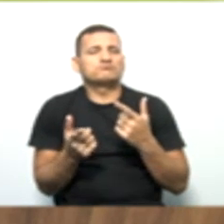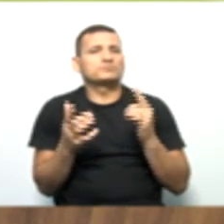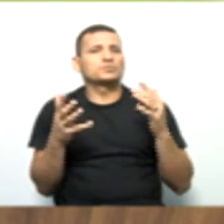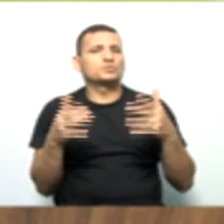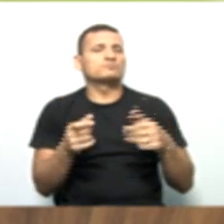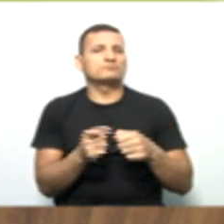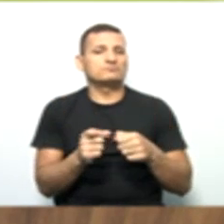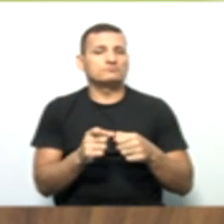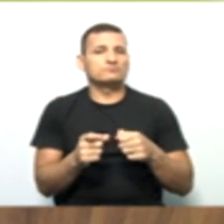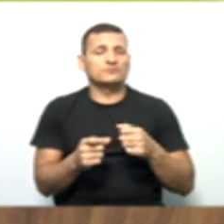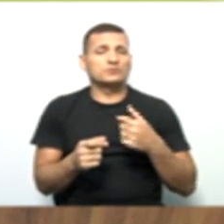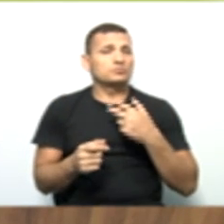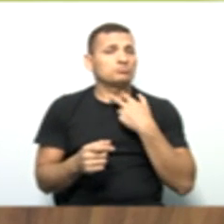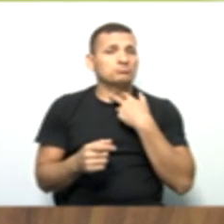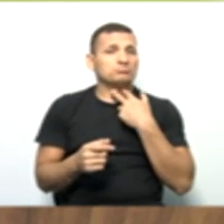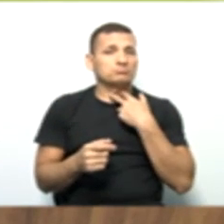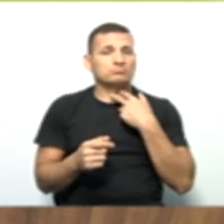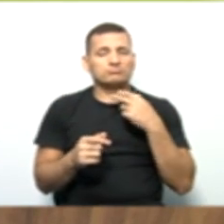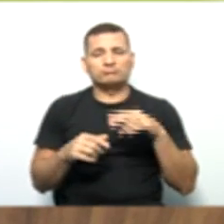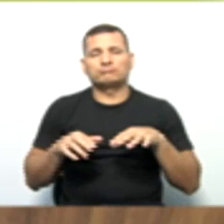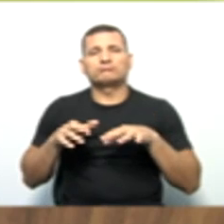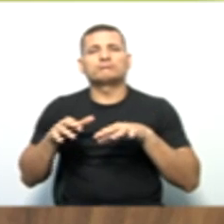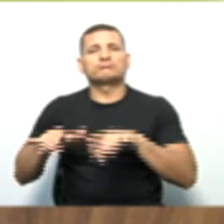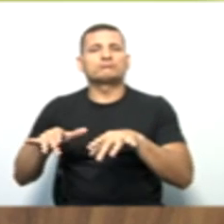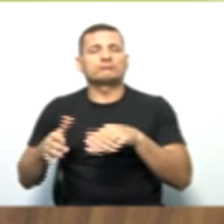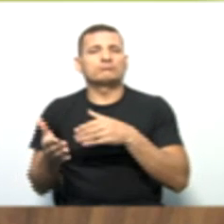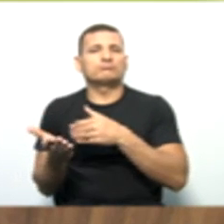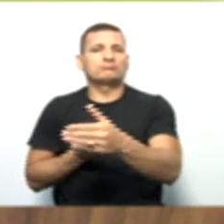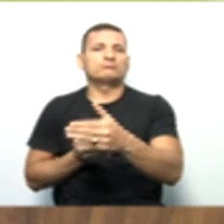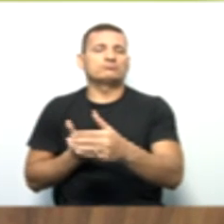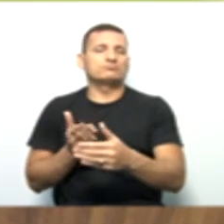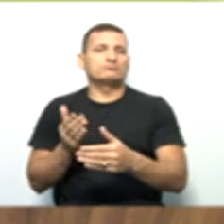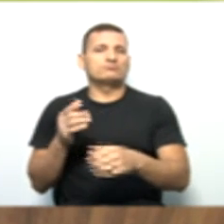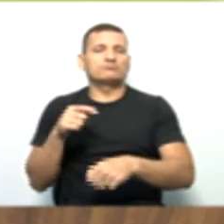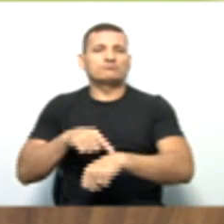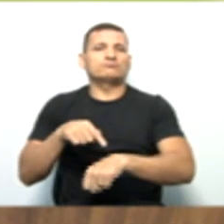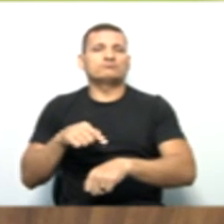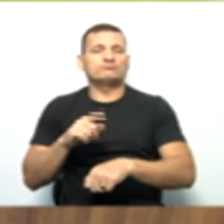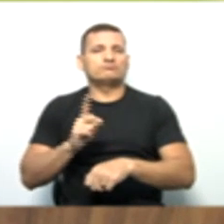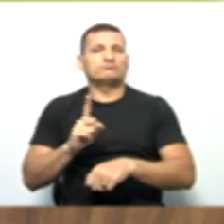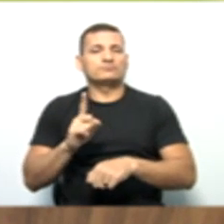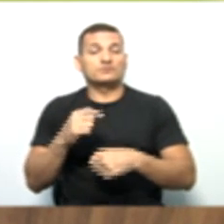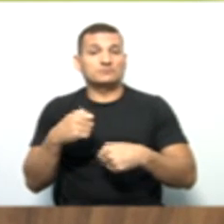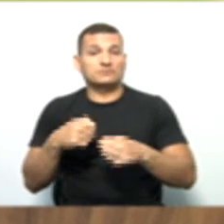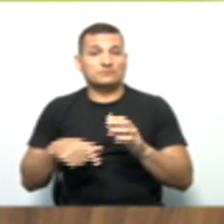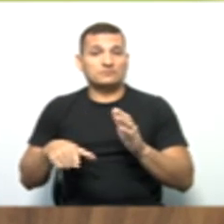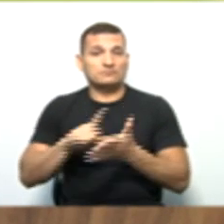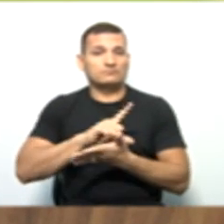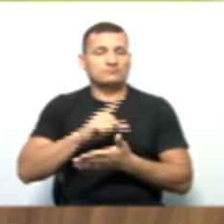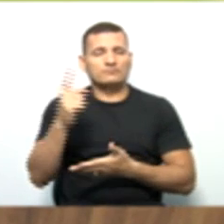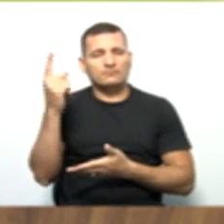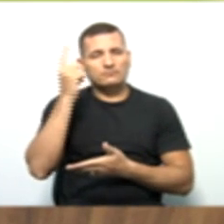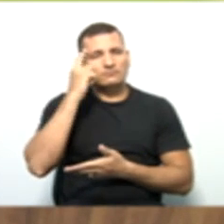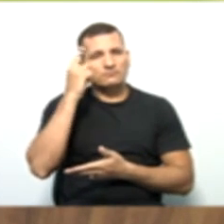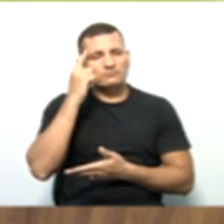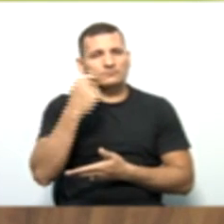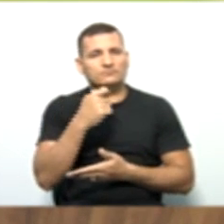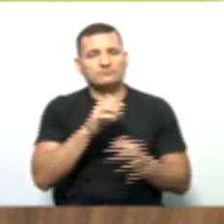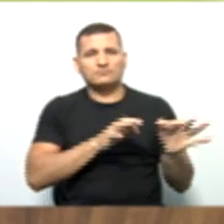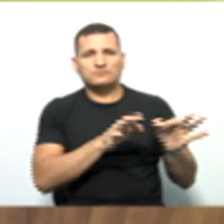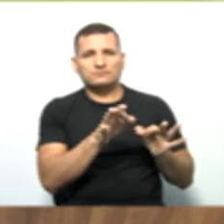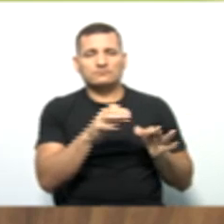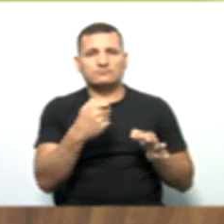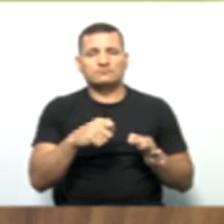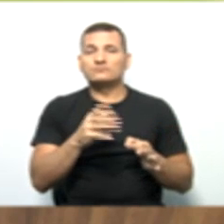posso chegar lá e começar a construir digitando as minhas linhas de código? Sem pensar, sem planejar, sem conhecer realmente a regra